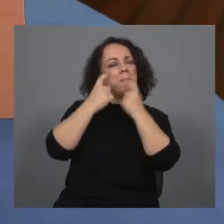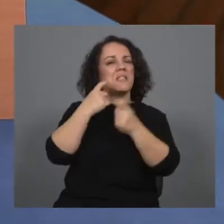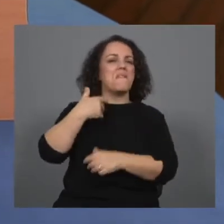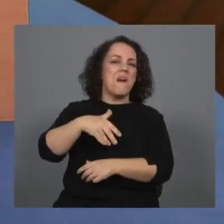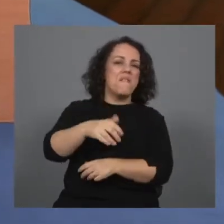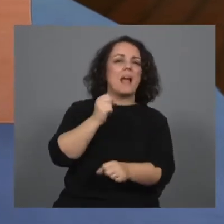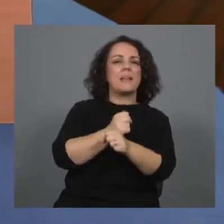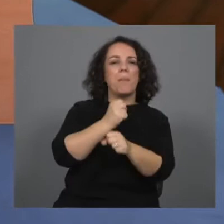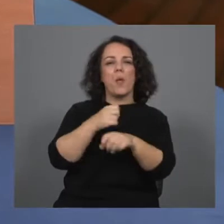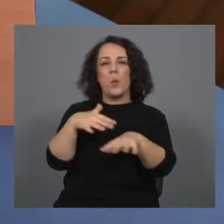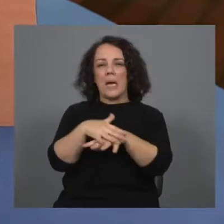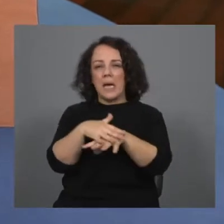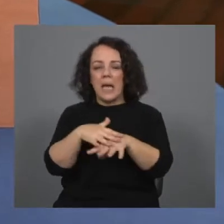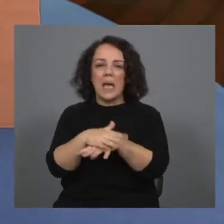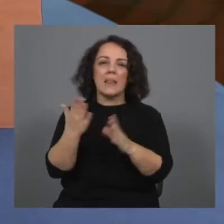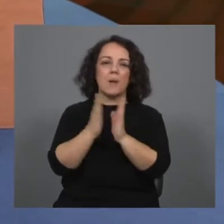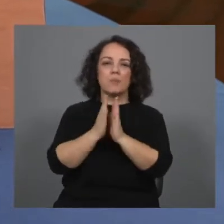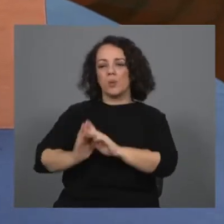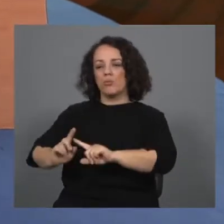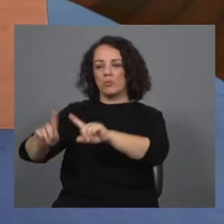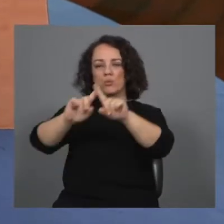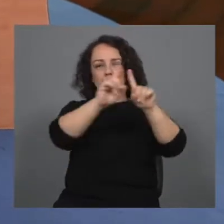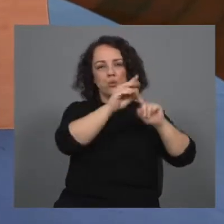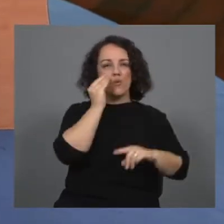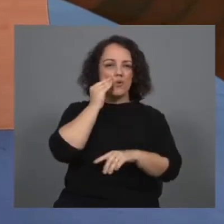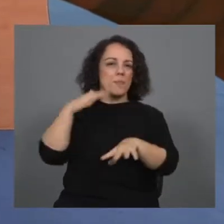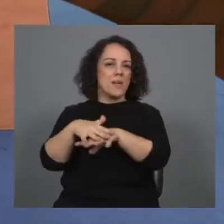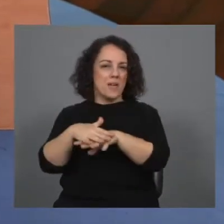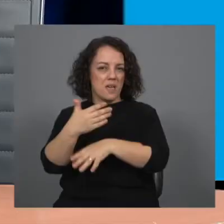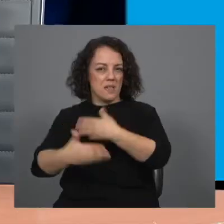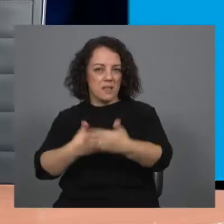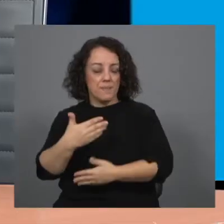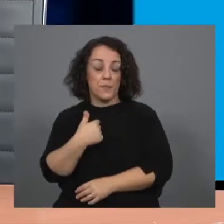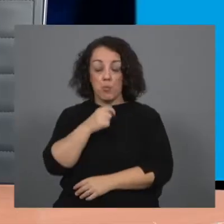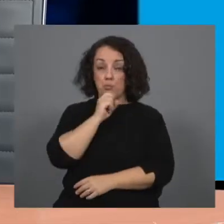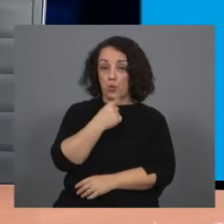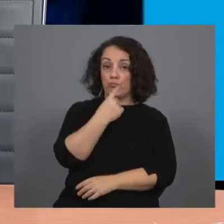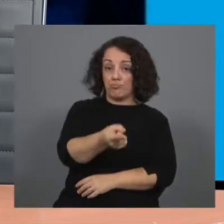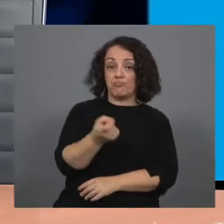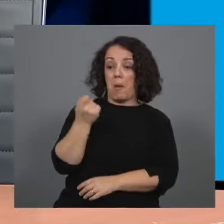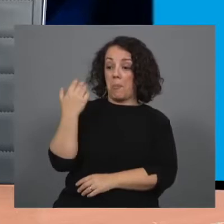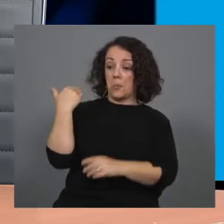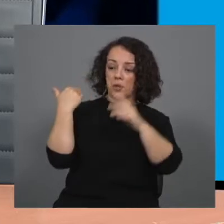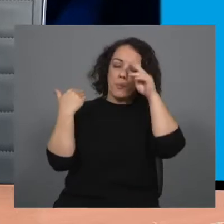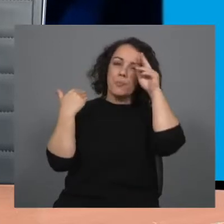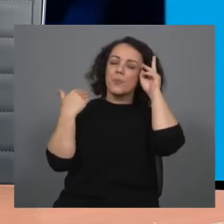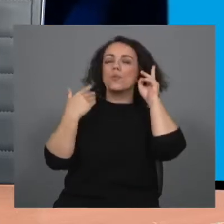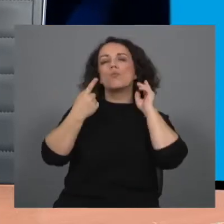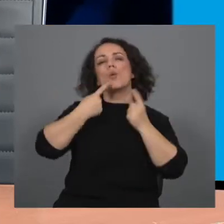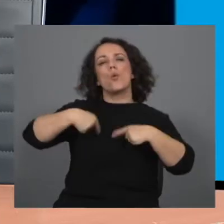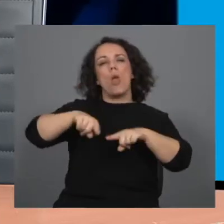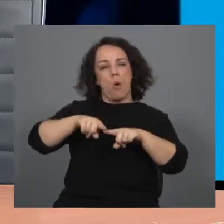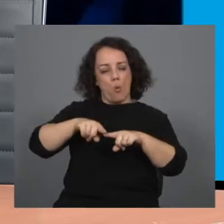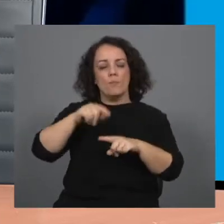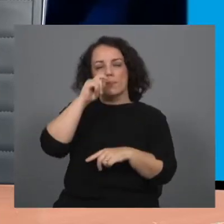trabalho em rede, nomeadamente entre as várias dioceses. Eu posso revelar uma conversa recente que tive, uma reunião de Zoom que tive a preparar